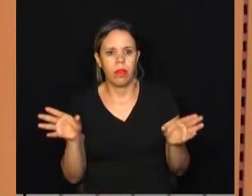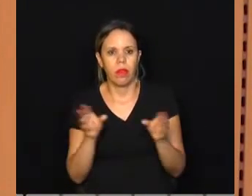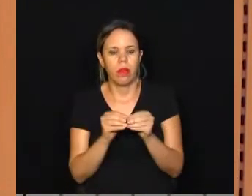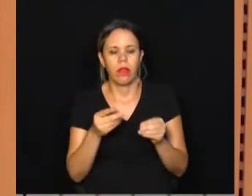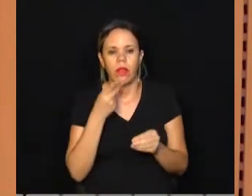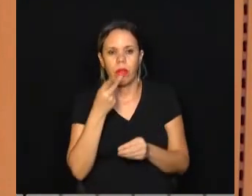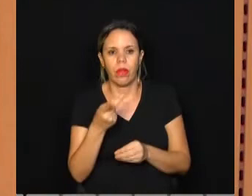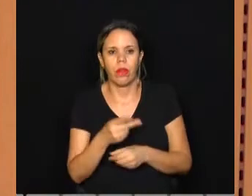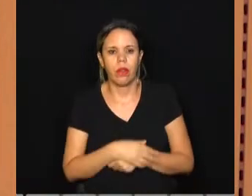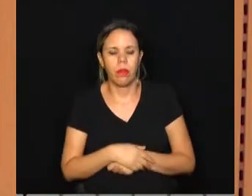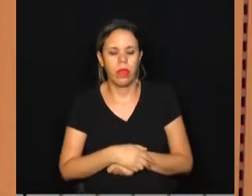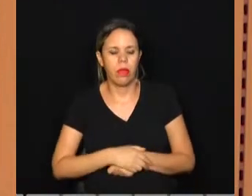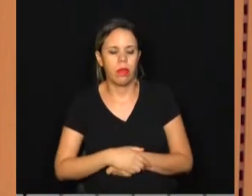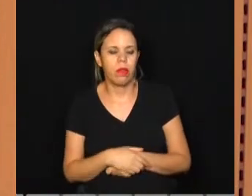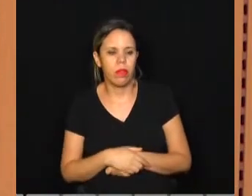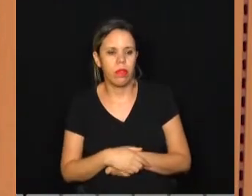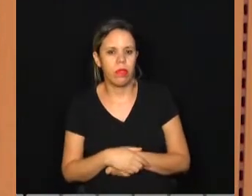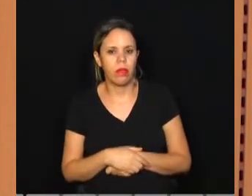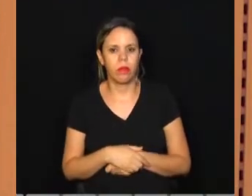suas considerações.